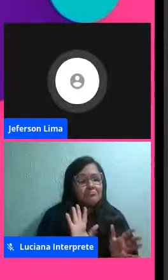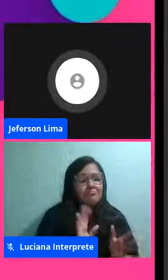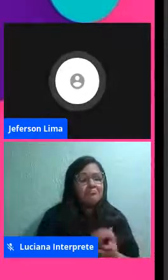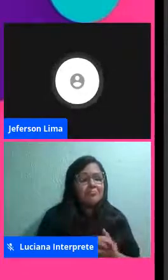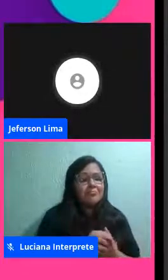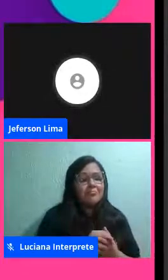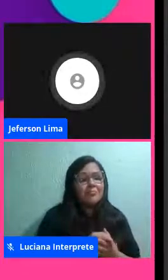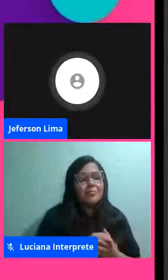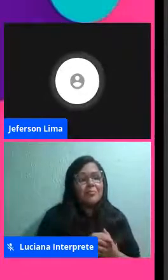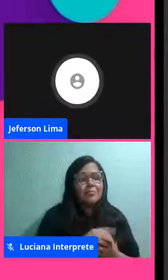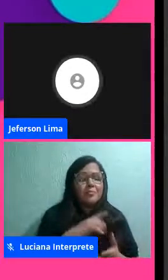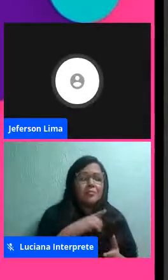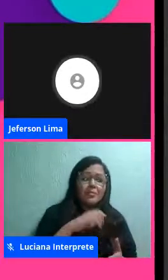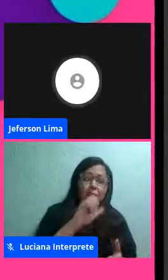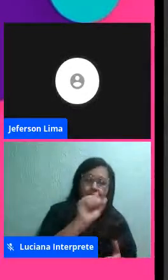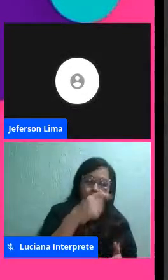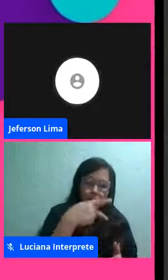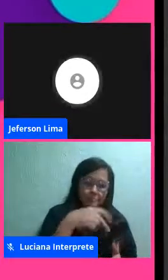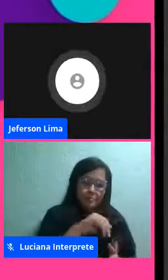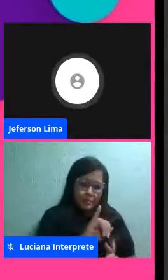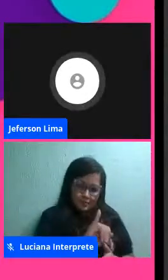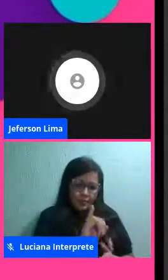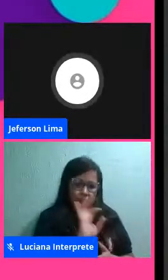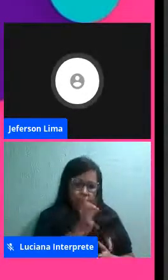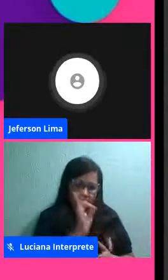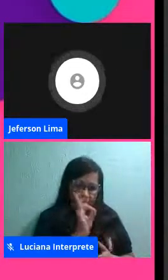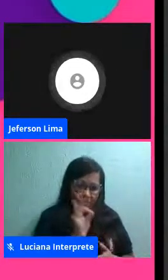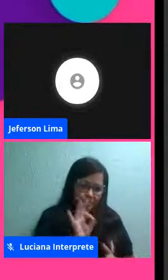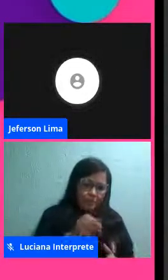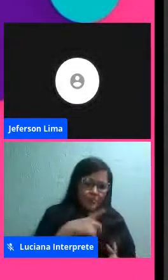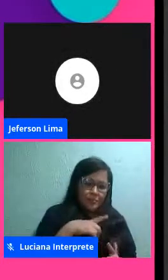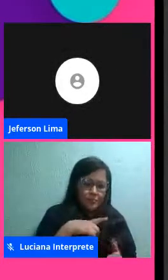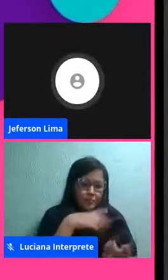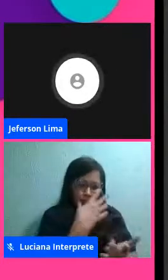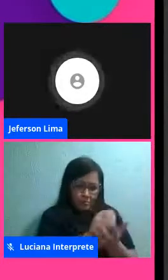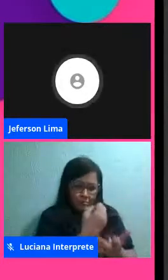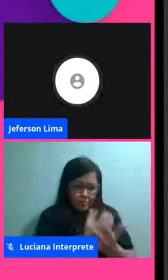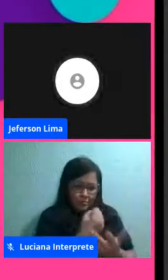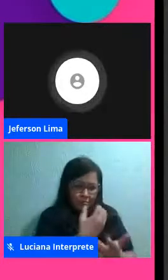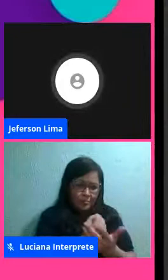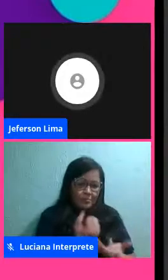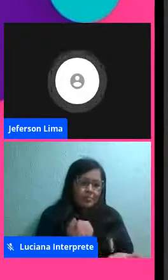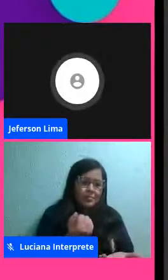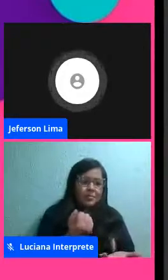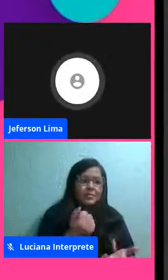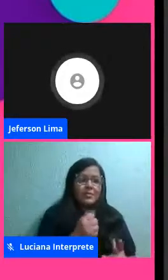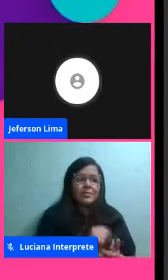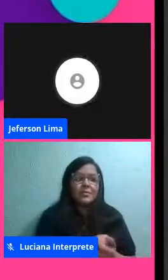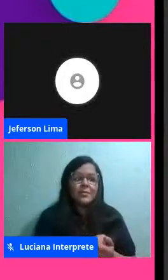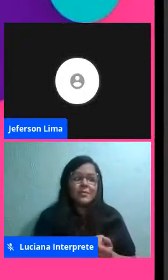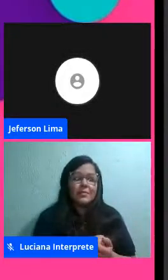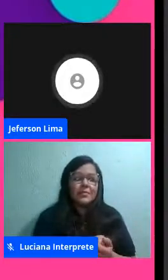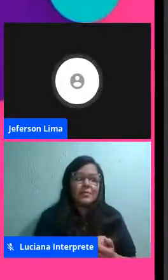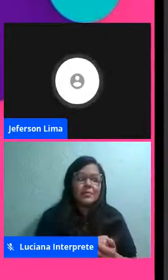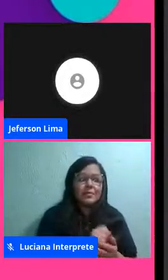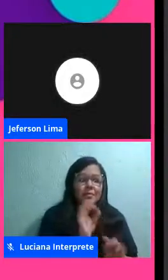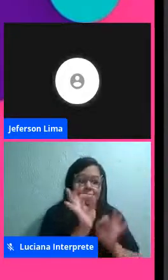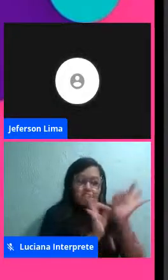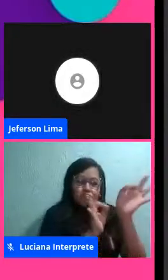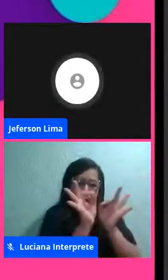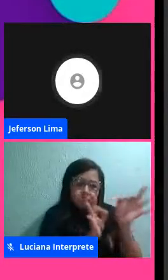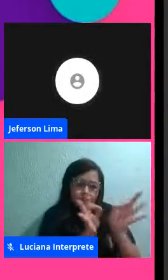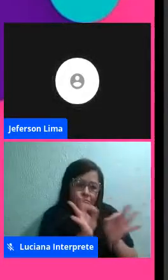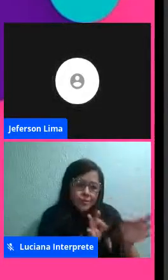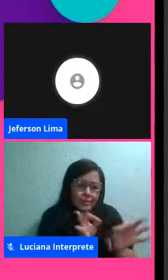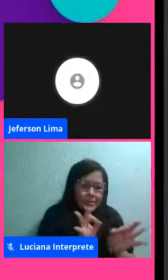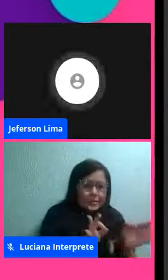quer fazer uma API, né? A gente já tem nossa API aqui. A gente estava recebendo aqui um request. Tranquilo? E aí vamos fazer uma coisinha aqui um pouquinho mais organizada, porque isso aqui